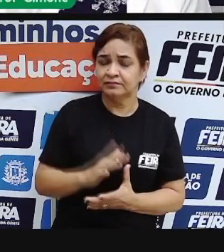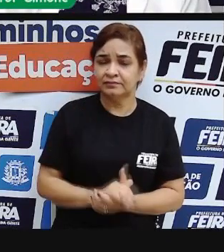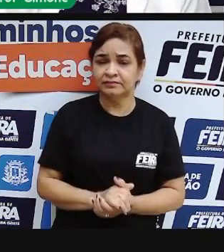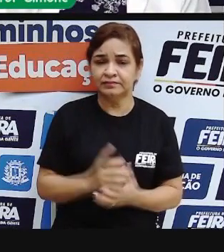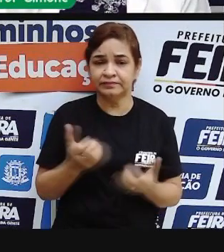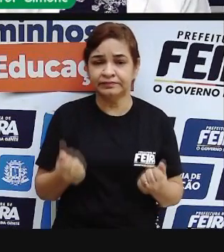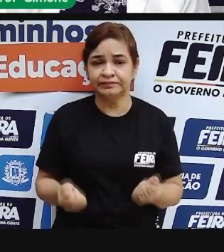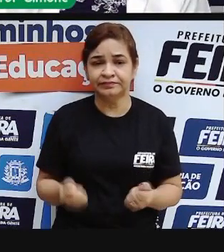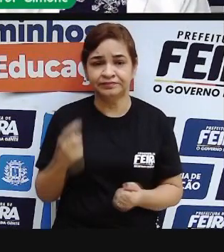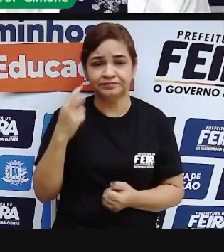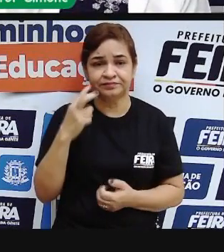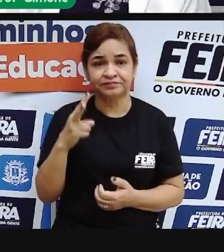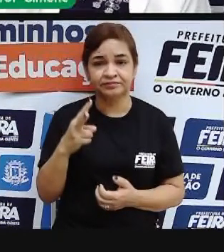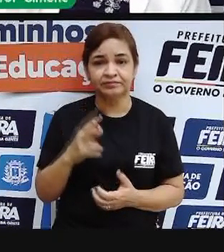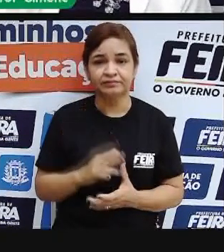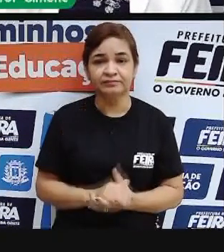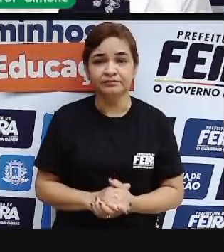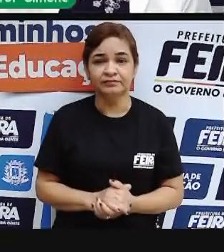descobrir?